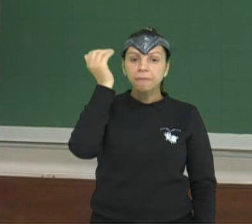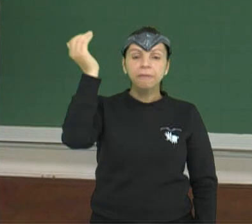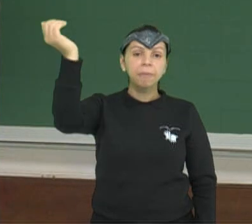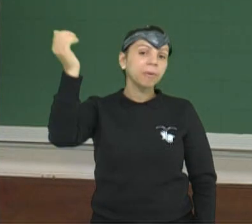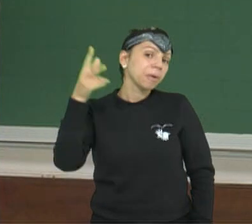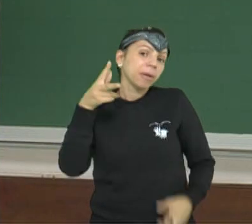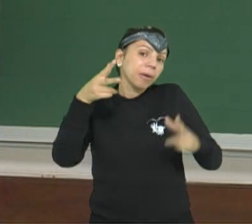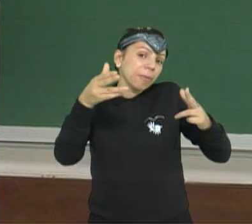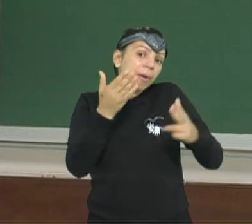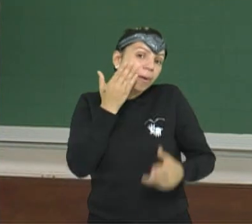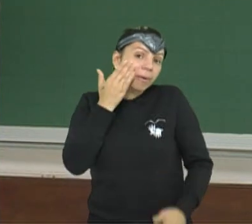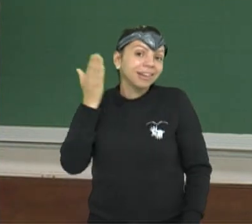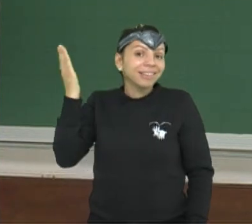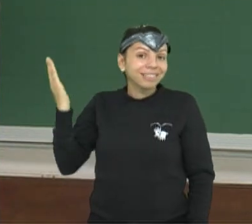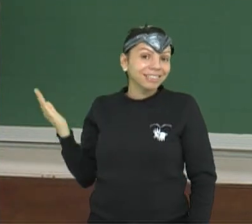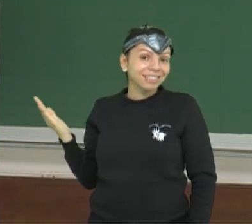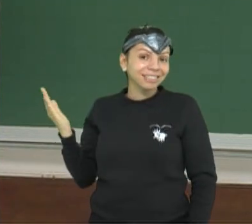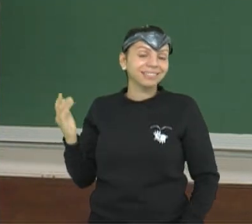como ele faz.